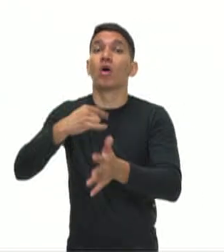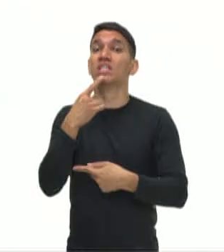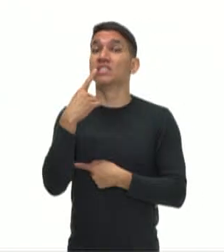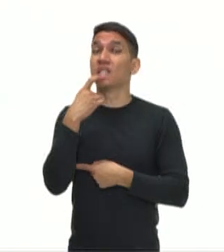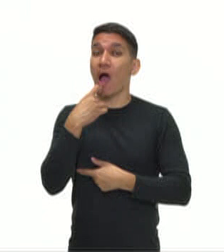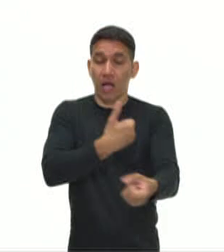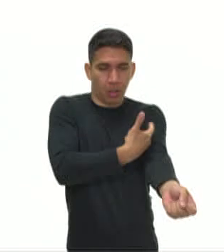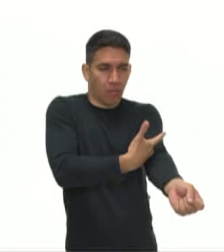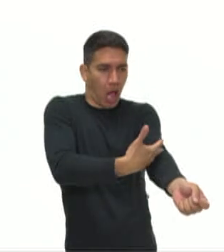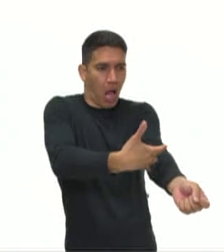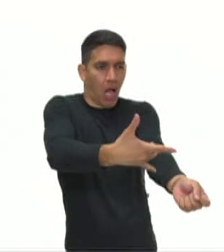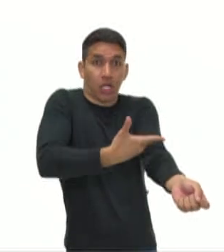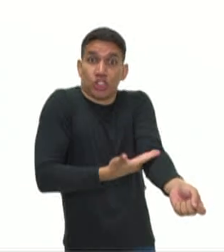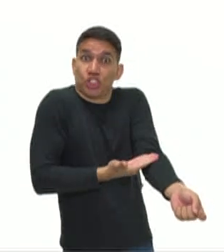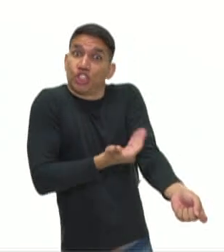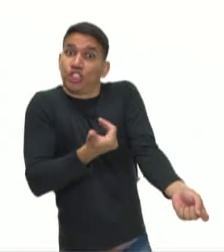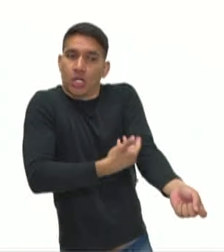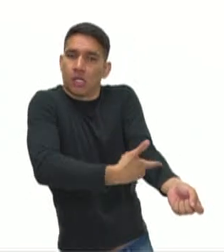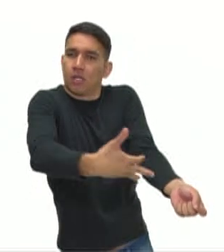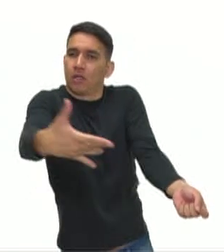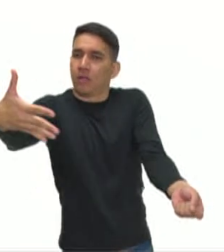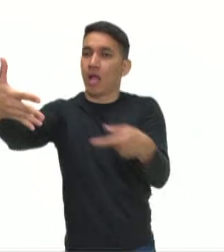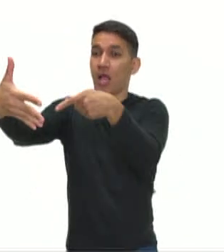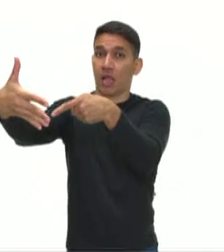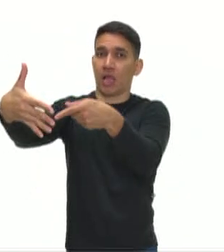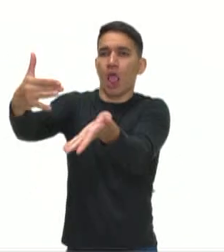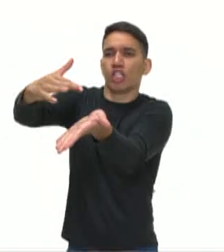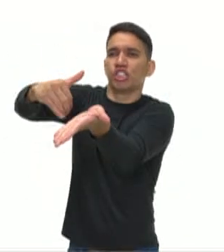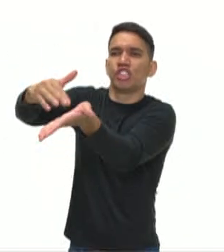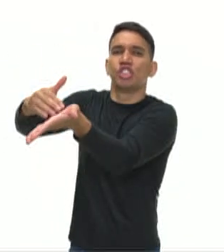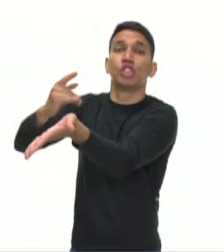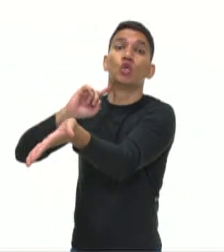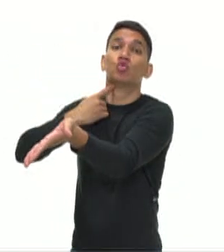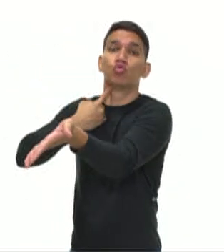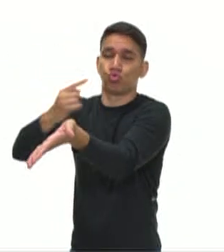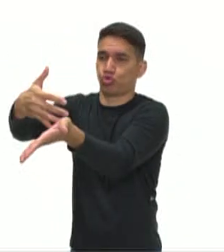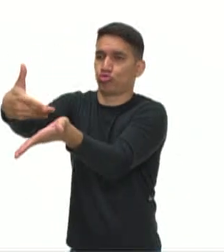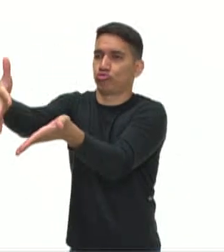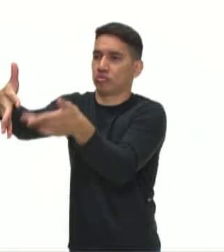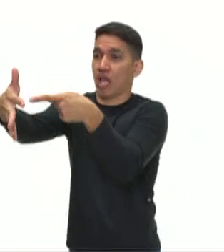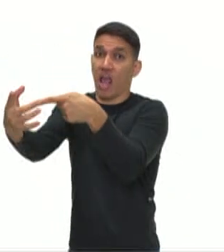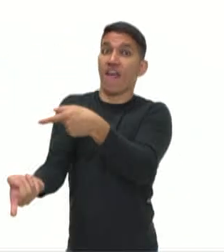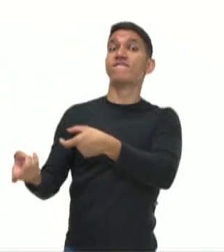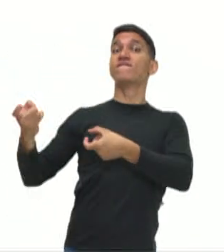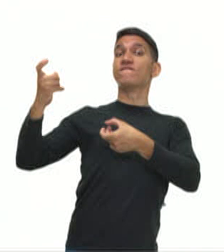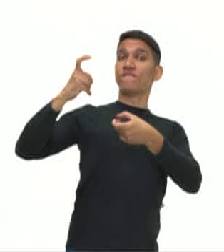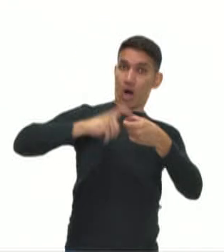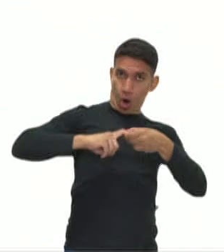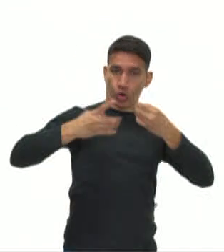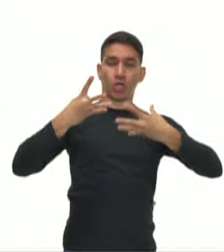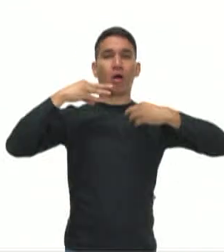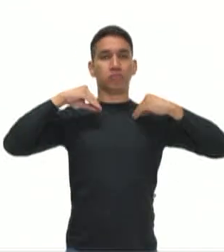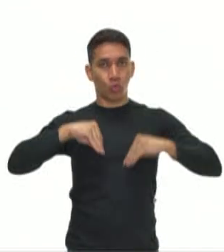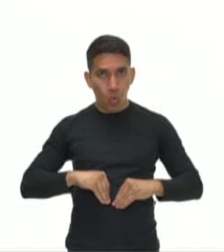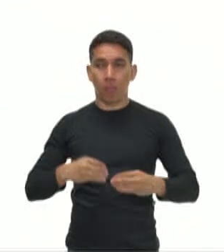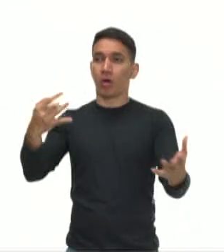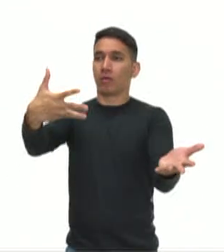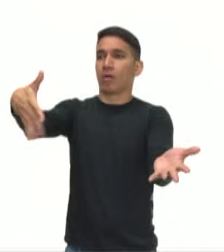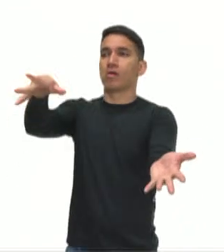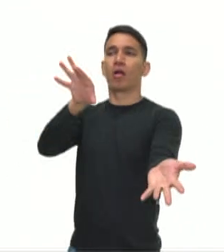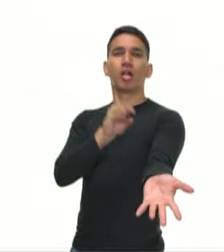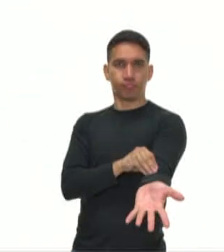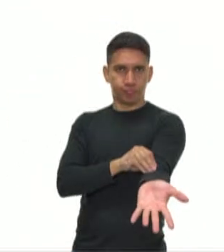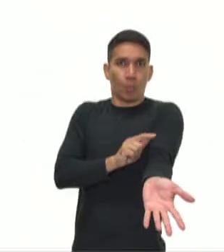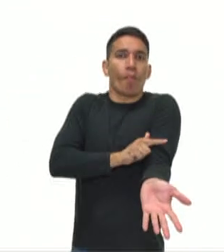do paciente para purificá-lo e depois devolve esse sangue ao organismo. Se